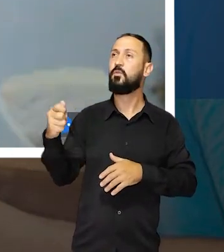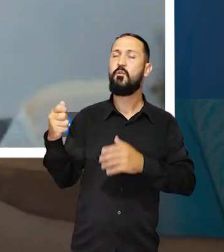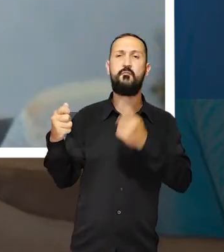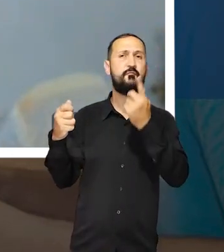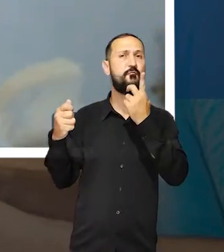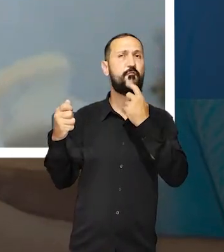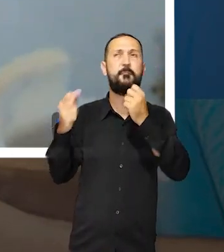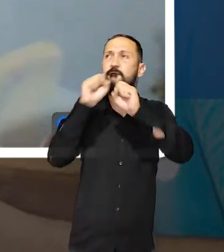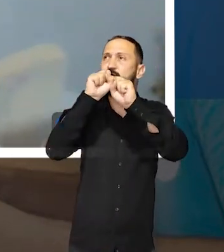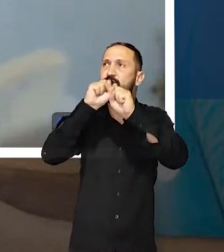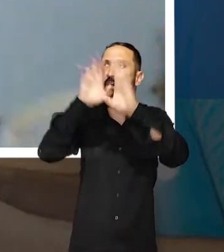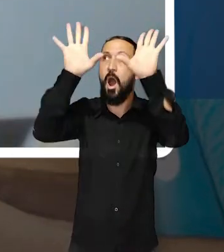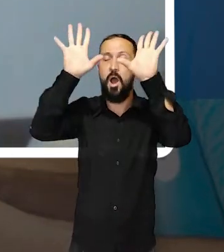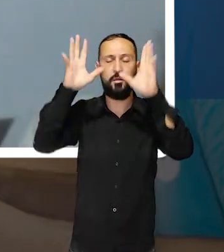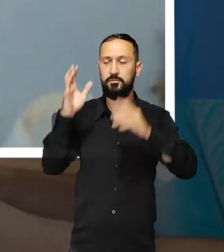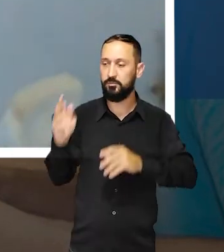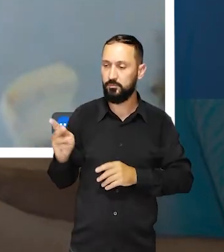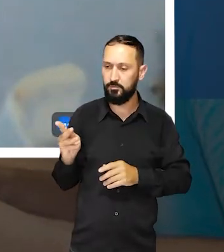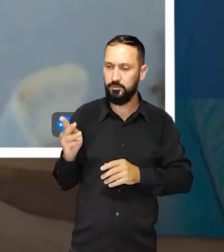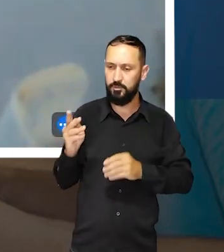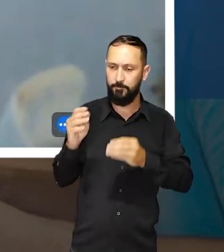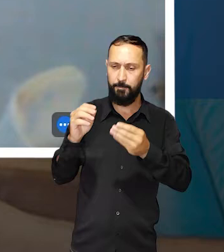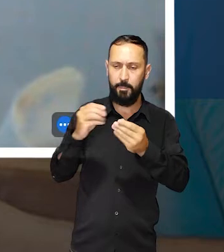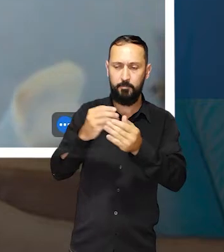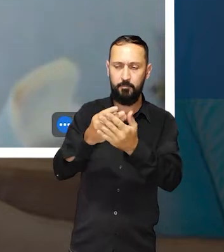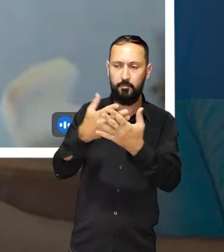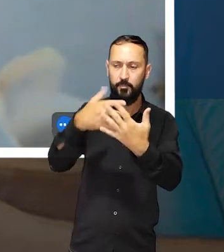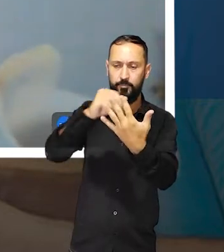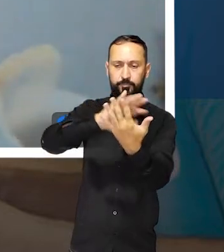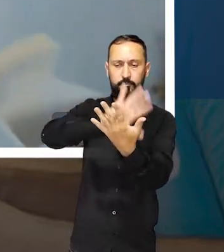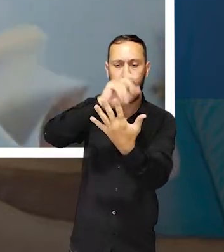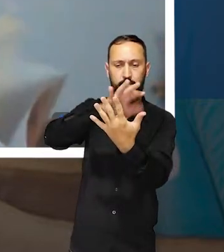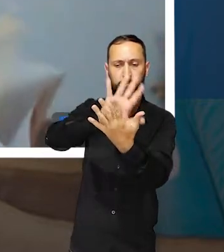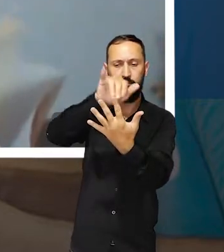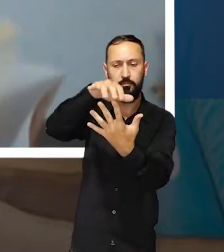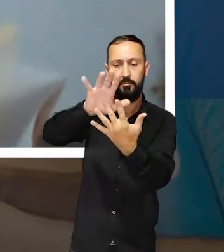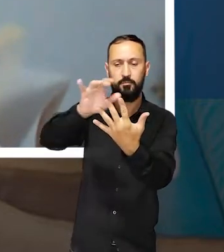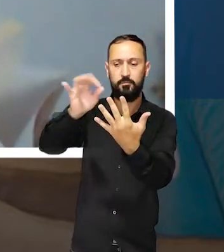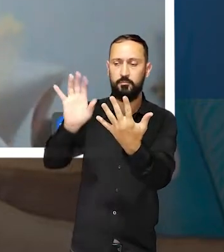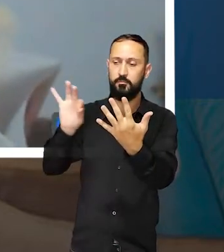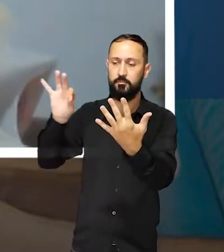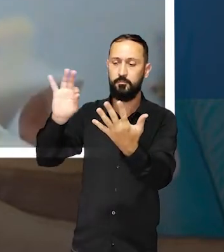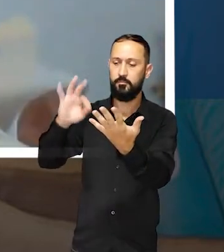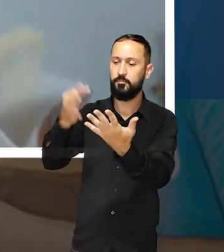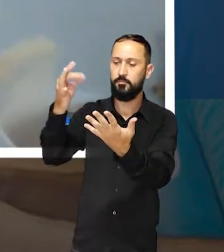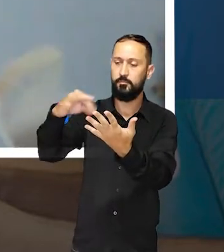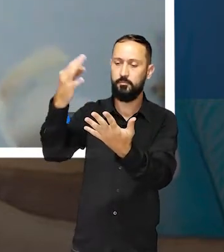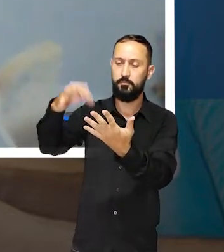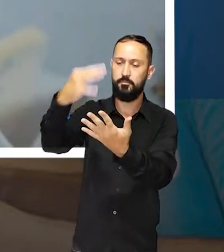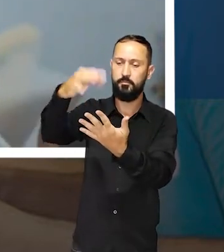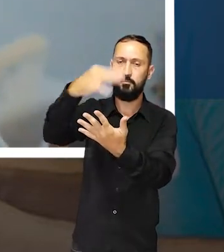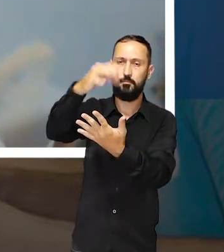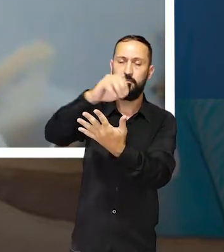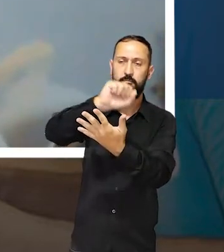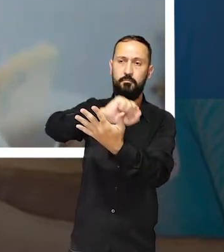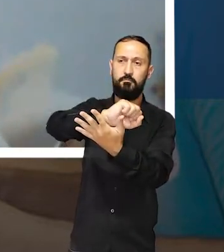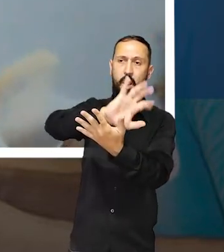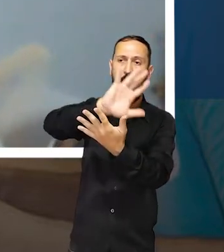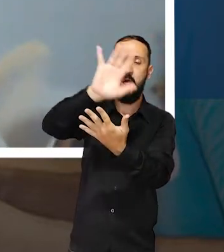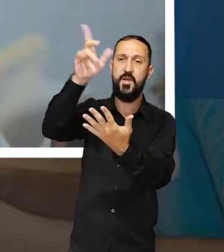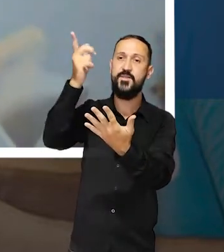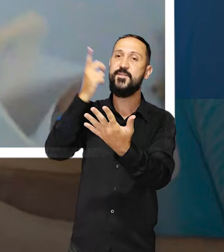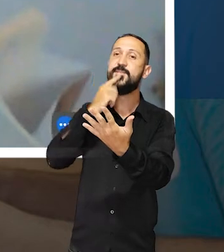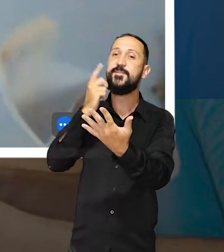vermelho como uma aurora boreal, a renda toda revestida de lantejoulas